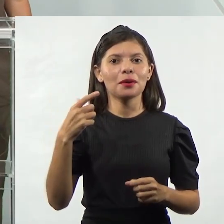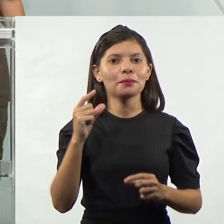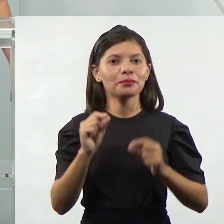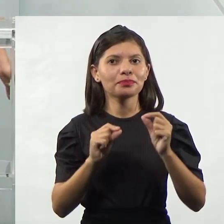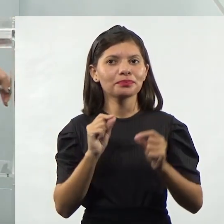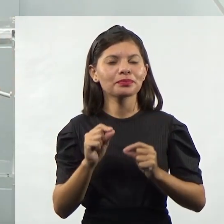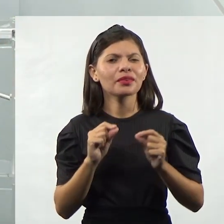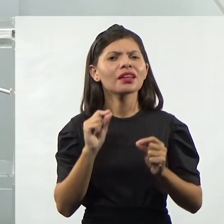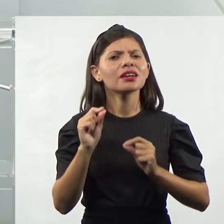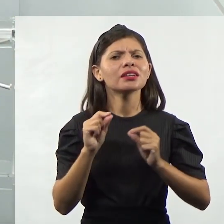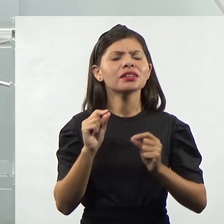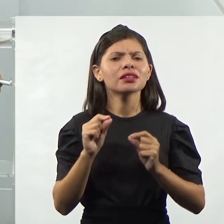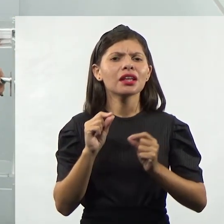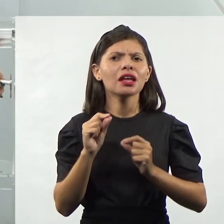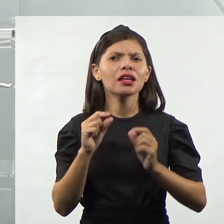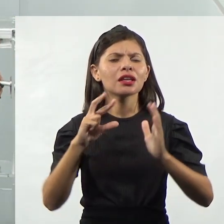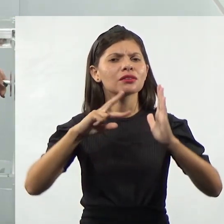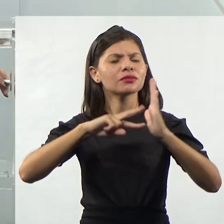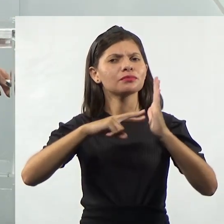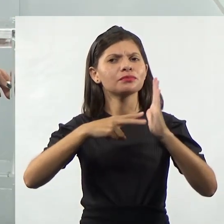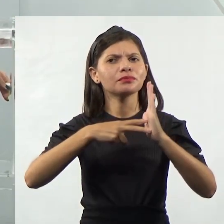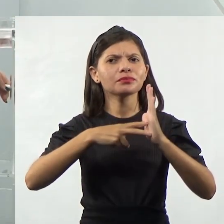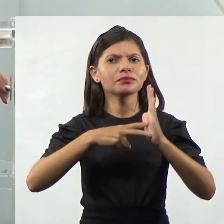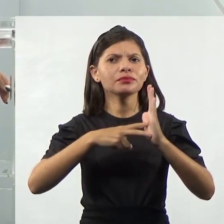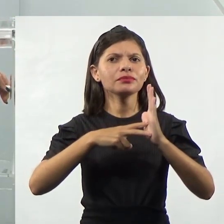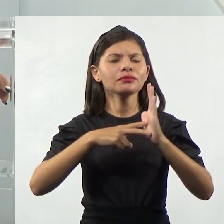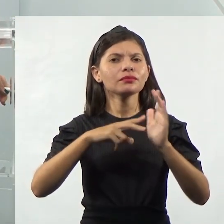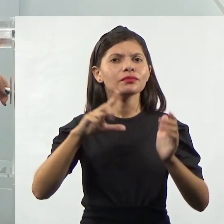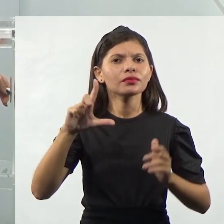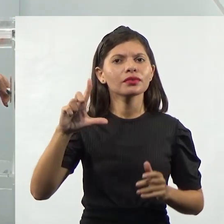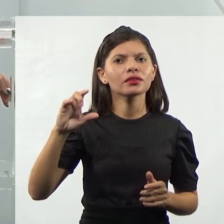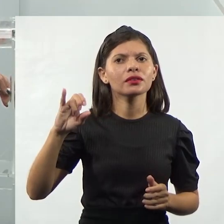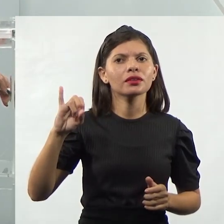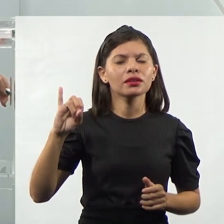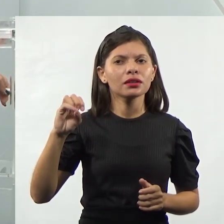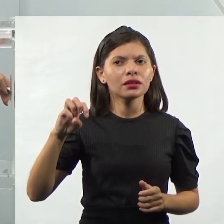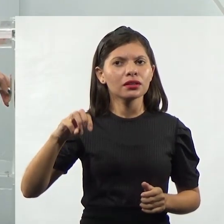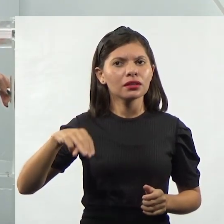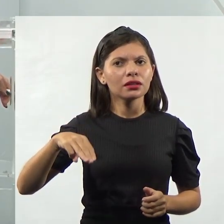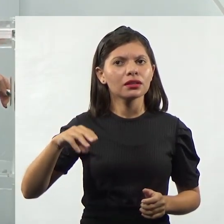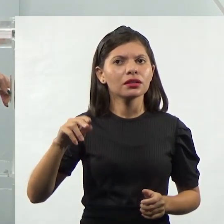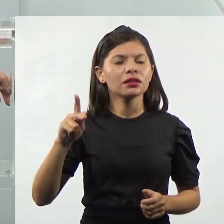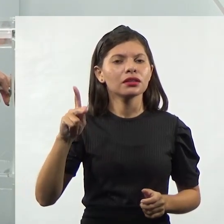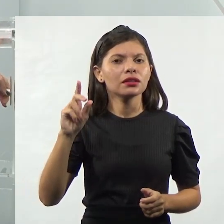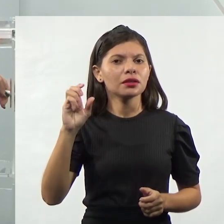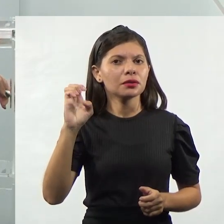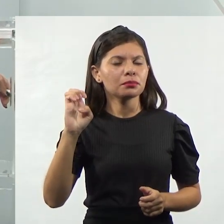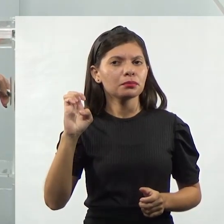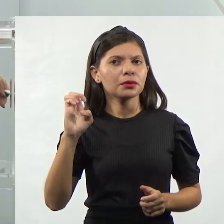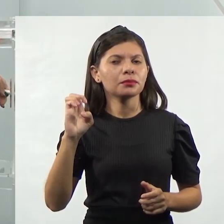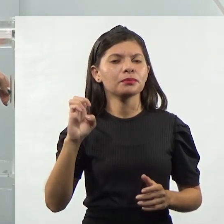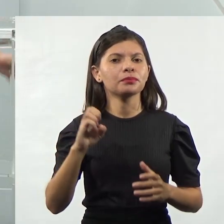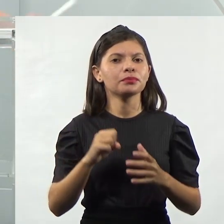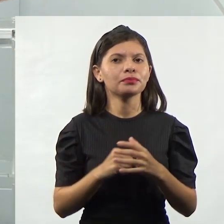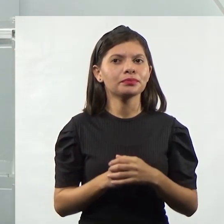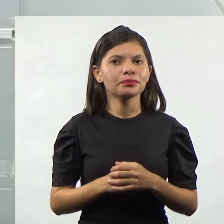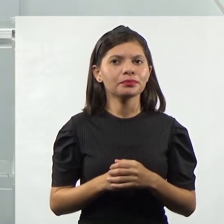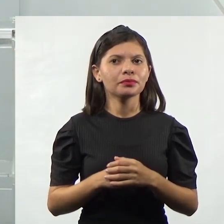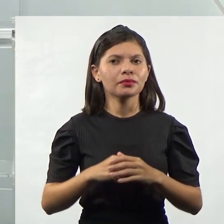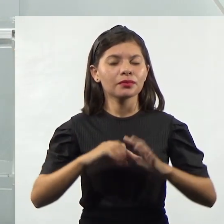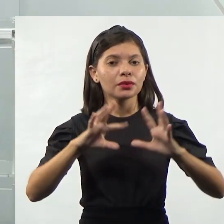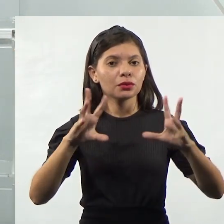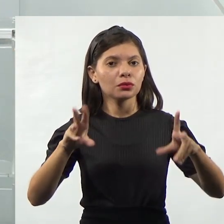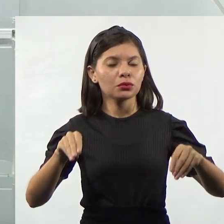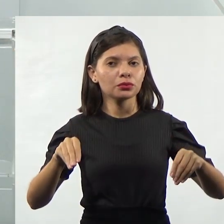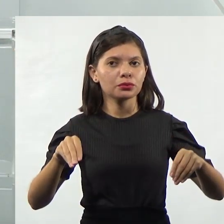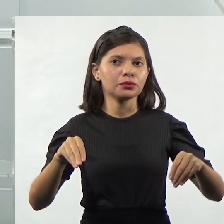é que a gente tem o LIMP. Quem que é o LIMP mesmo? Legalidade, impessoalidade, moralidade, publicidade e eficiência e mais